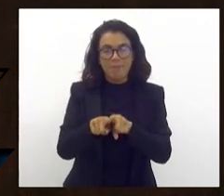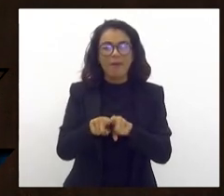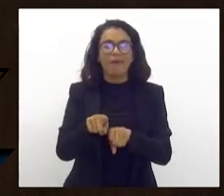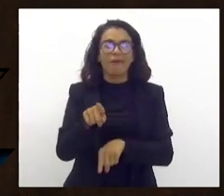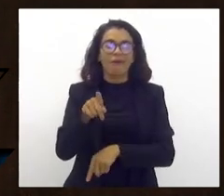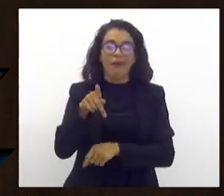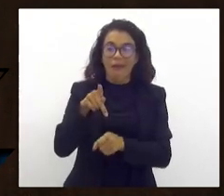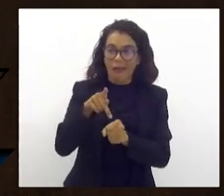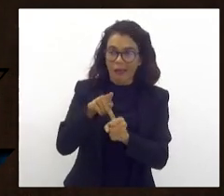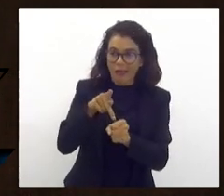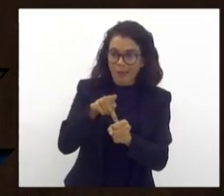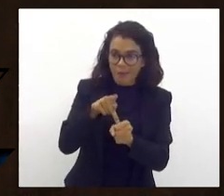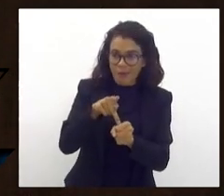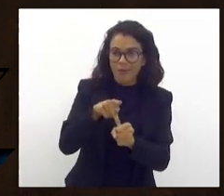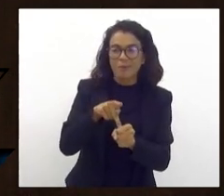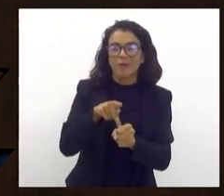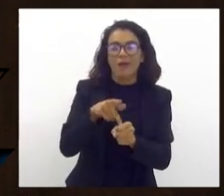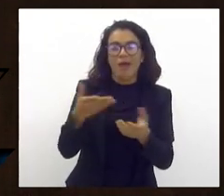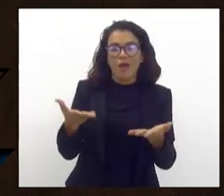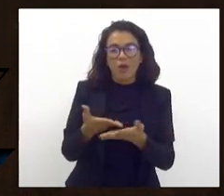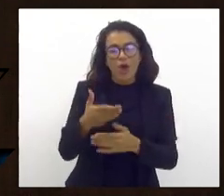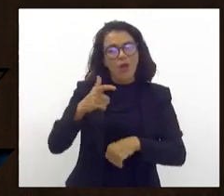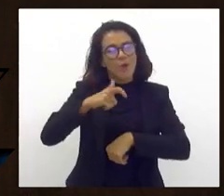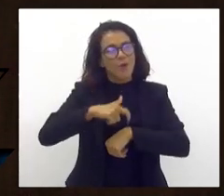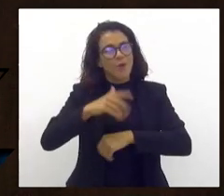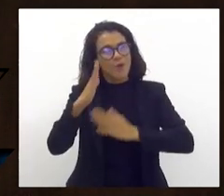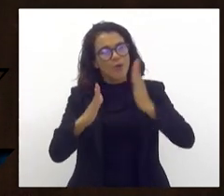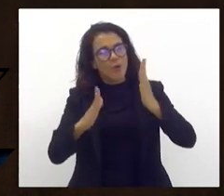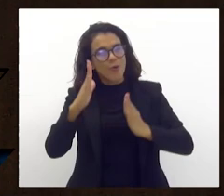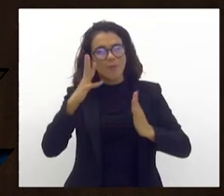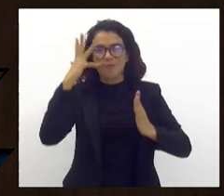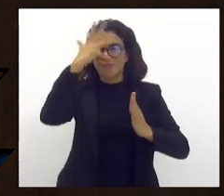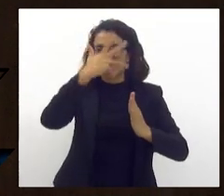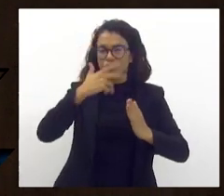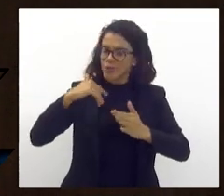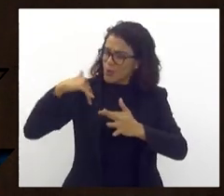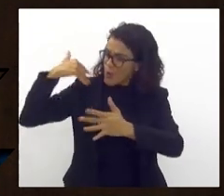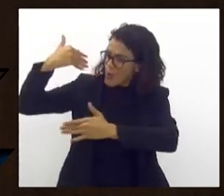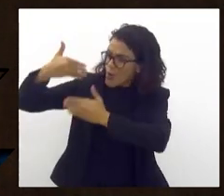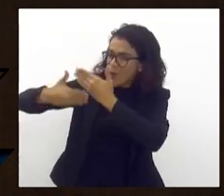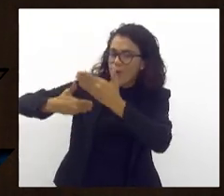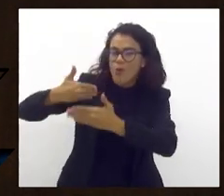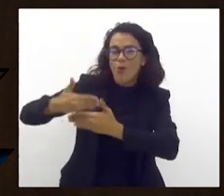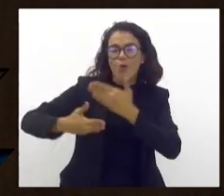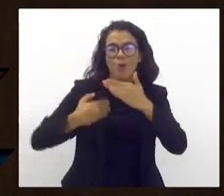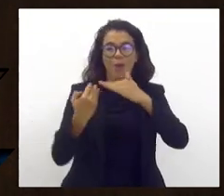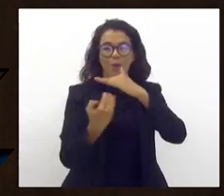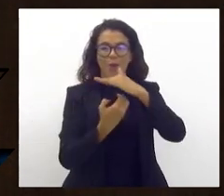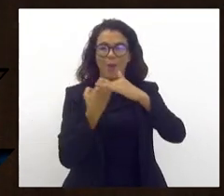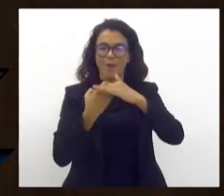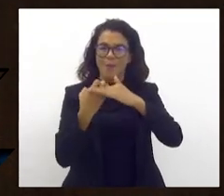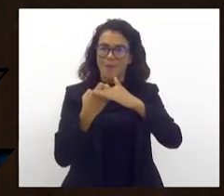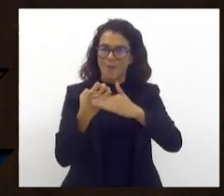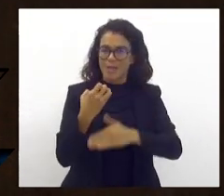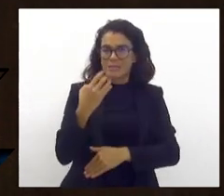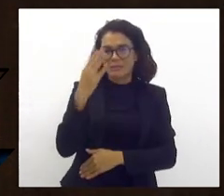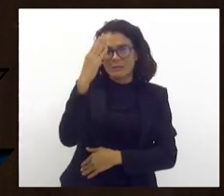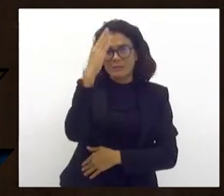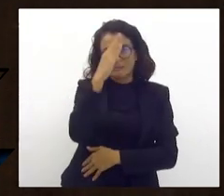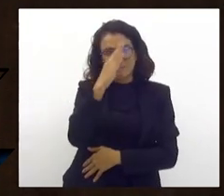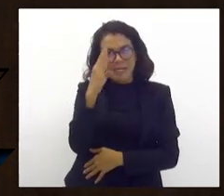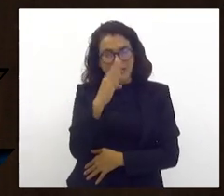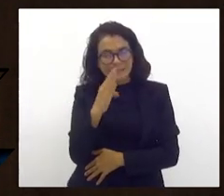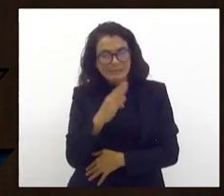está vivendo um momento muito bonito da sua história enquanto uma empresa brasileira